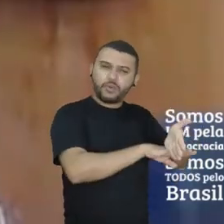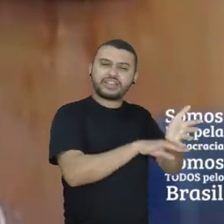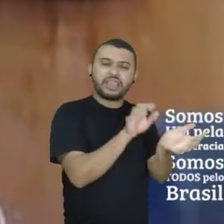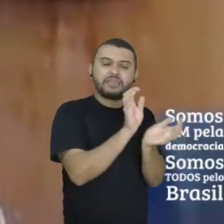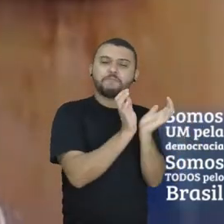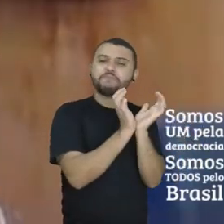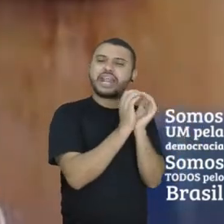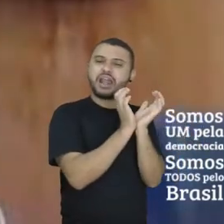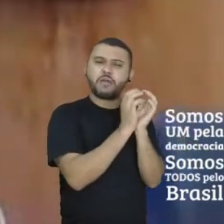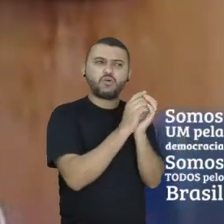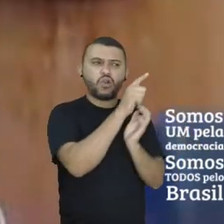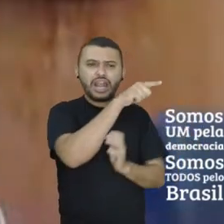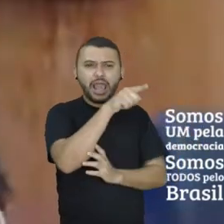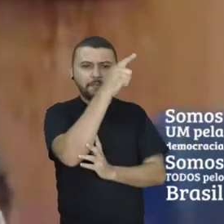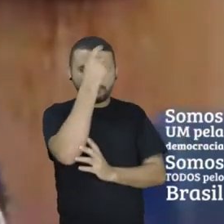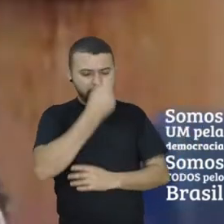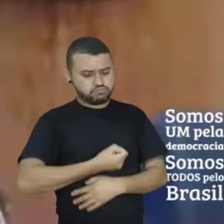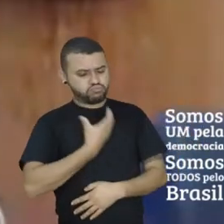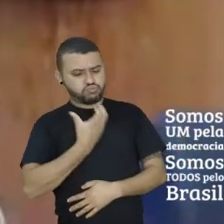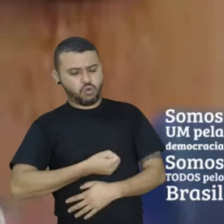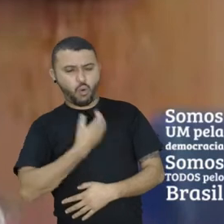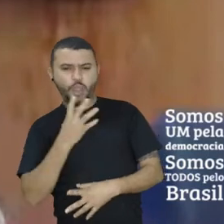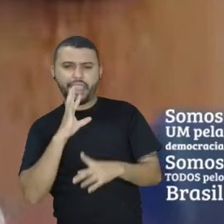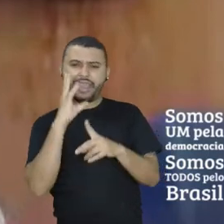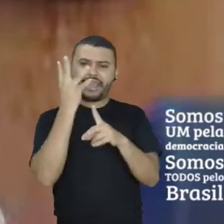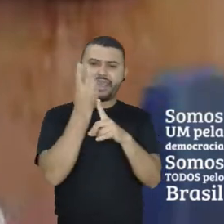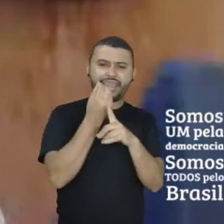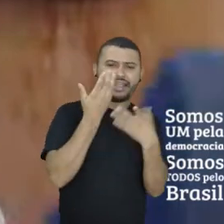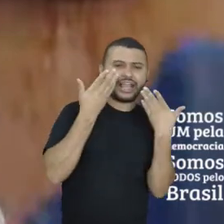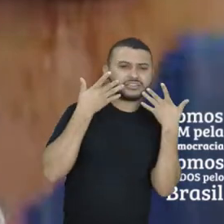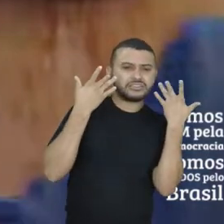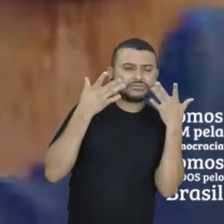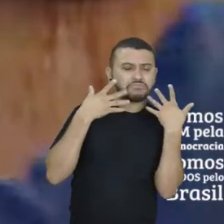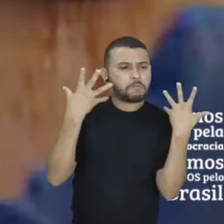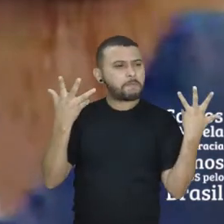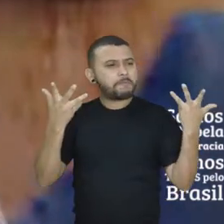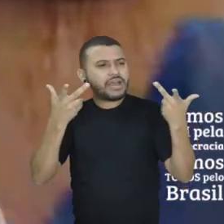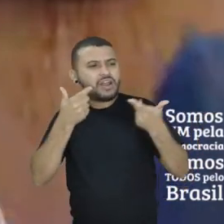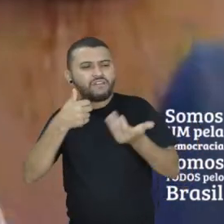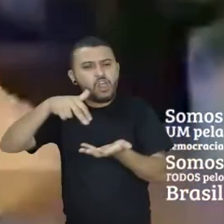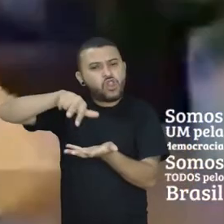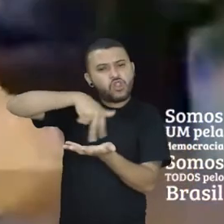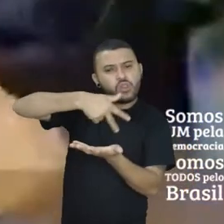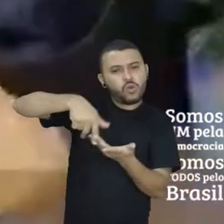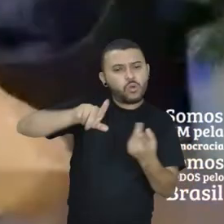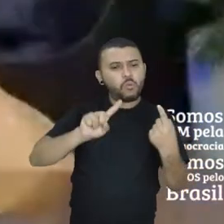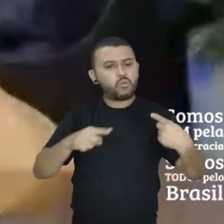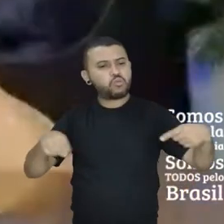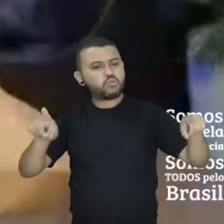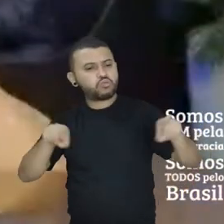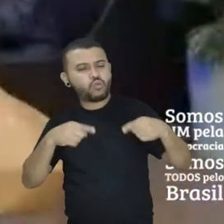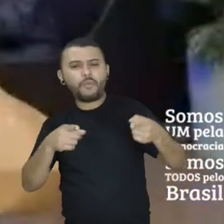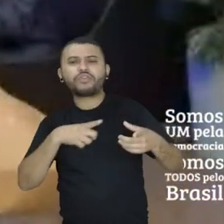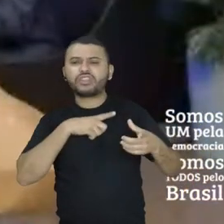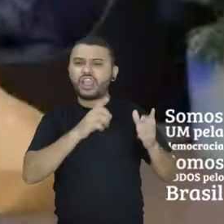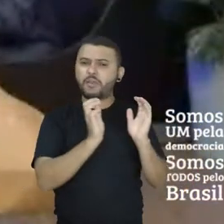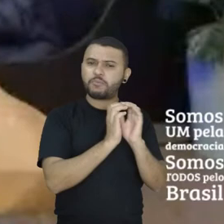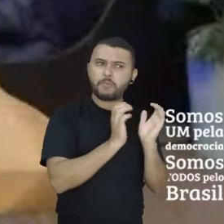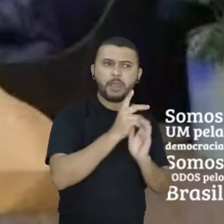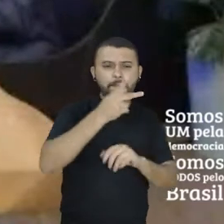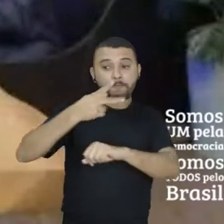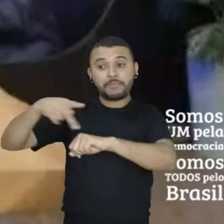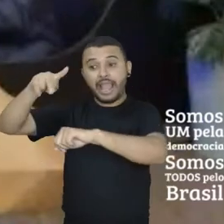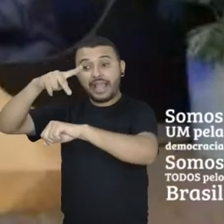respira cultura, poetas, artistas, uma coisa maravilhosa, dança, música, um país